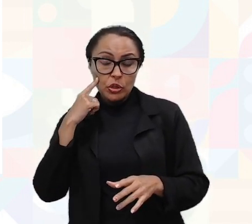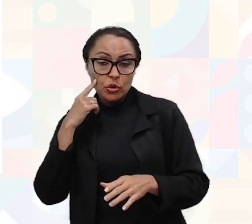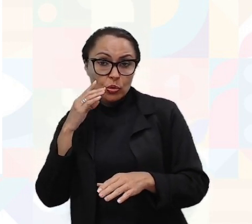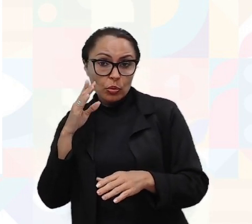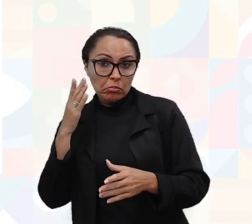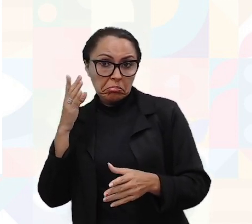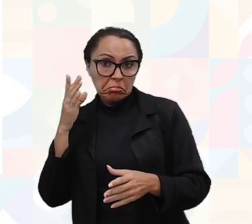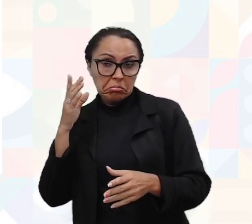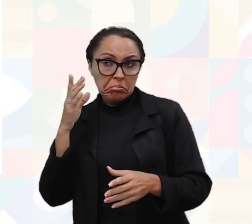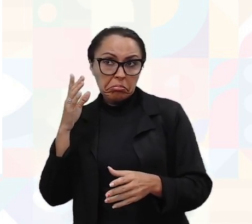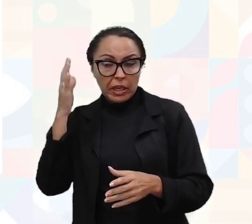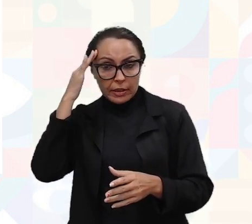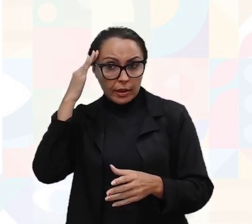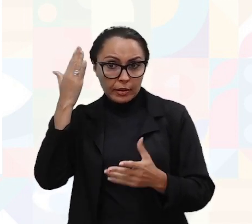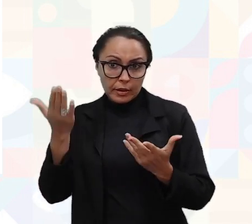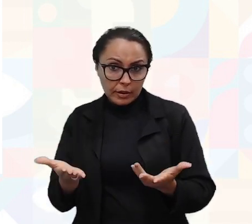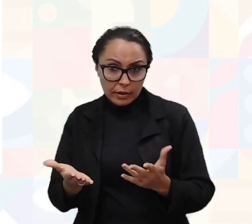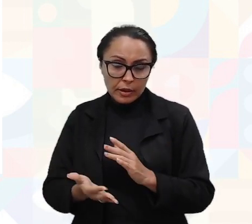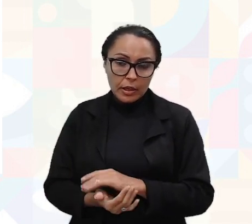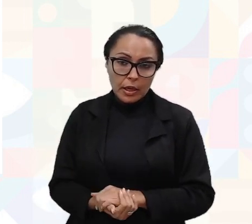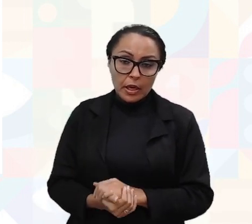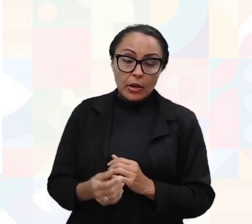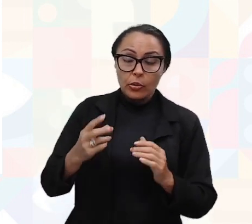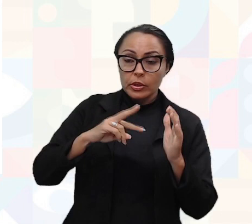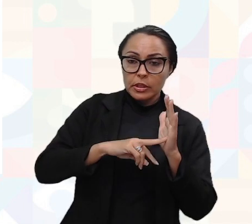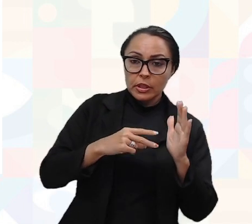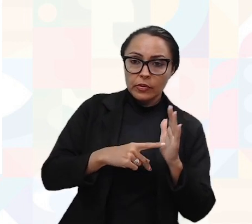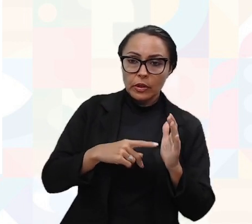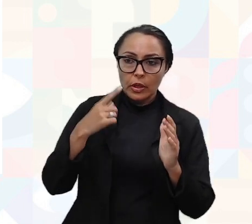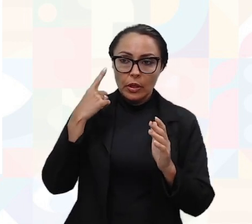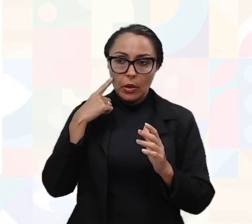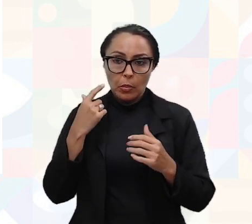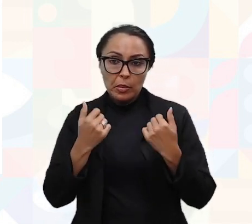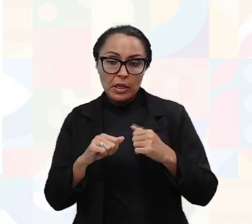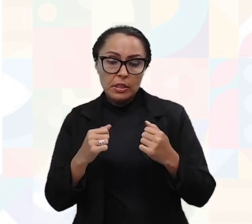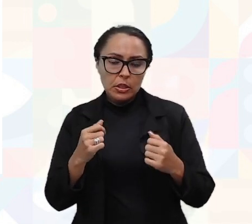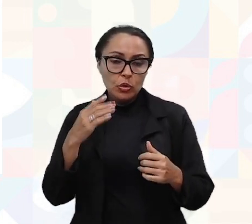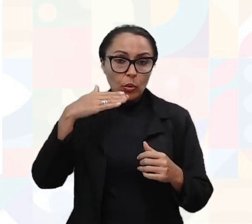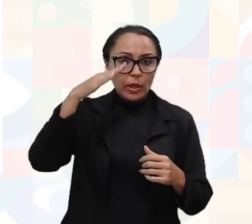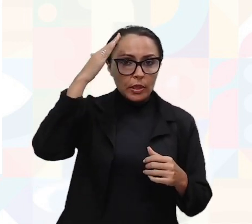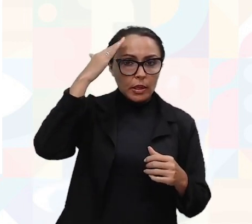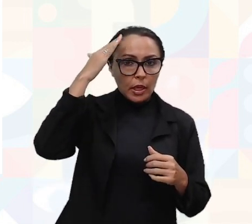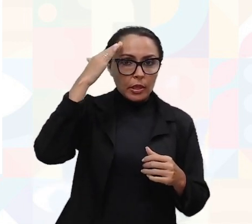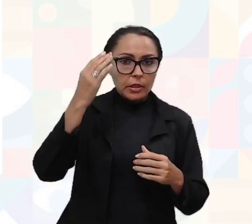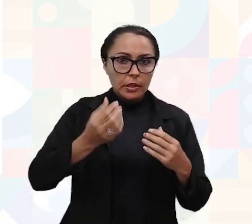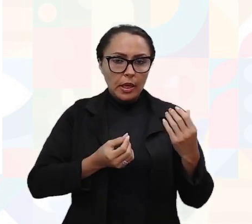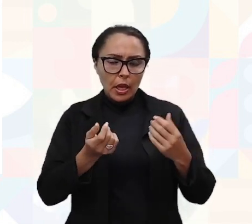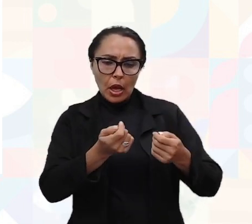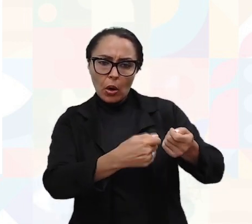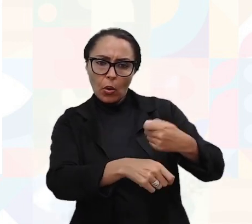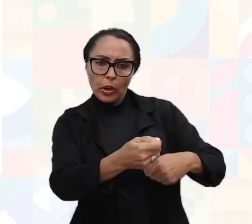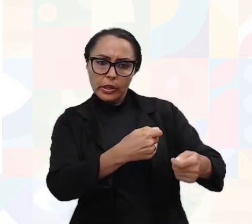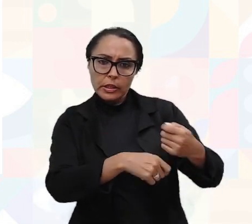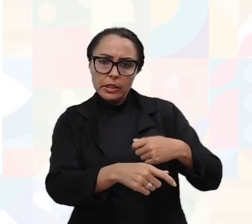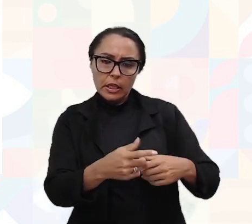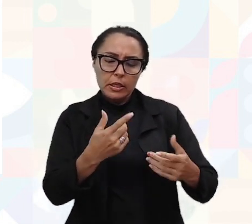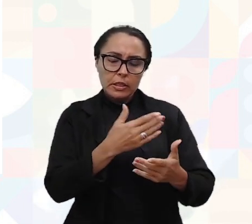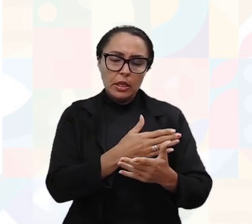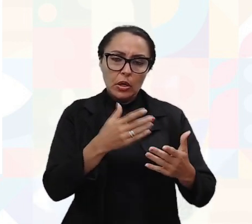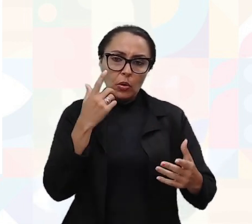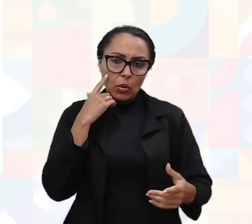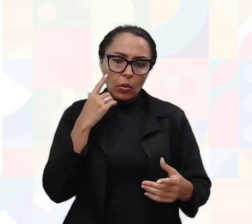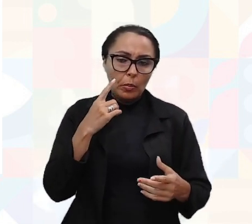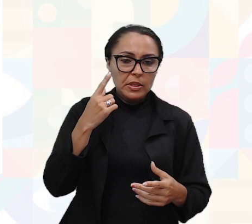previsibilidade. O que é que significa isso? Eu tenho que ir para o mercado, entender como é que o mercado funciona, observar quais foram as